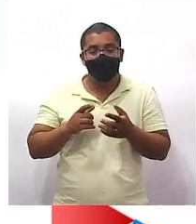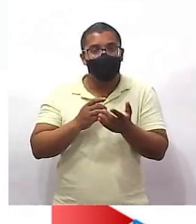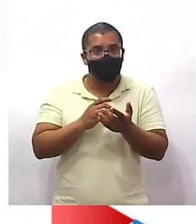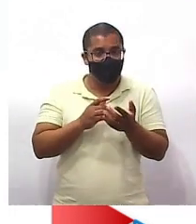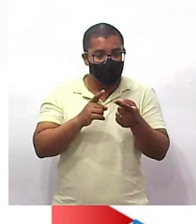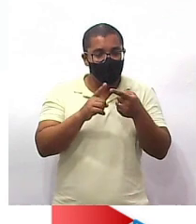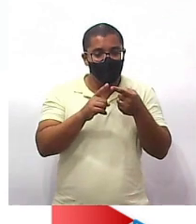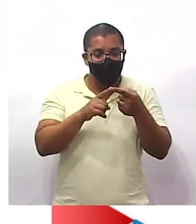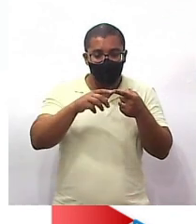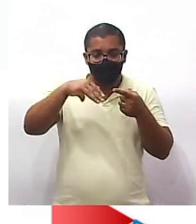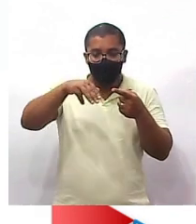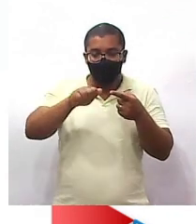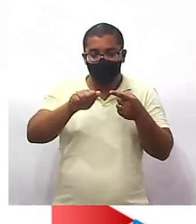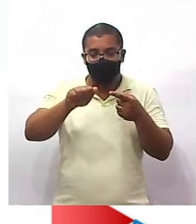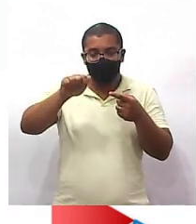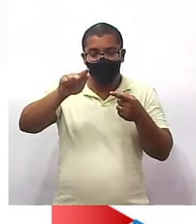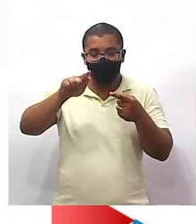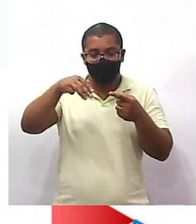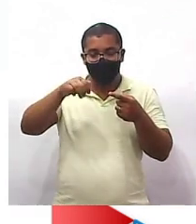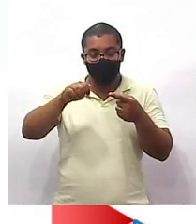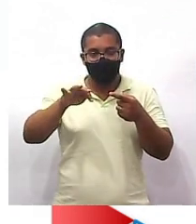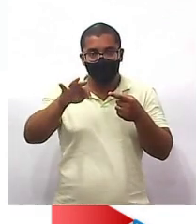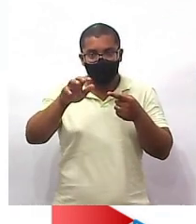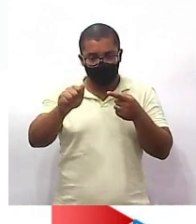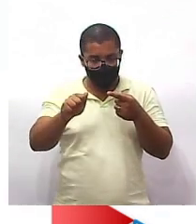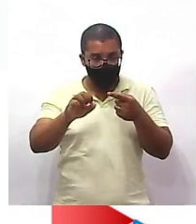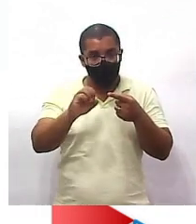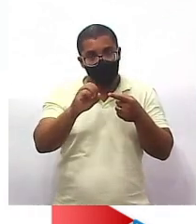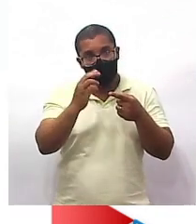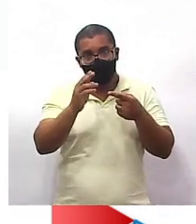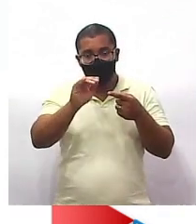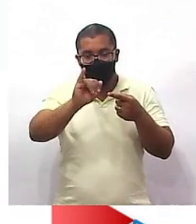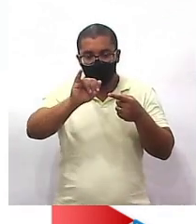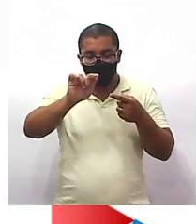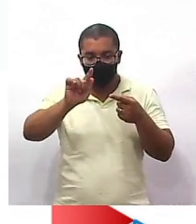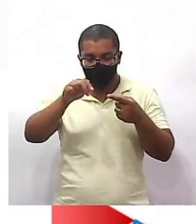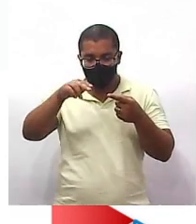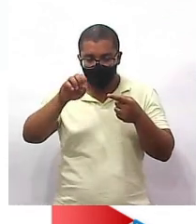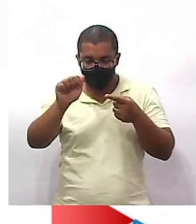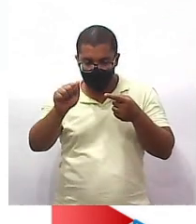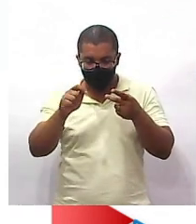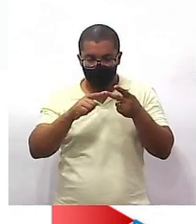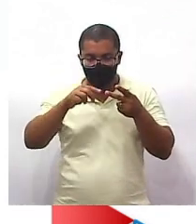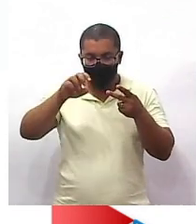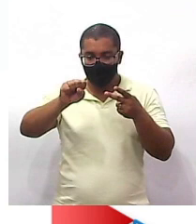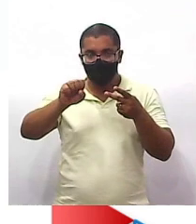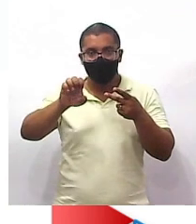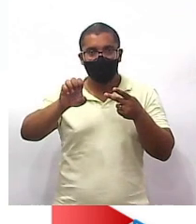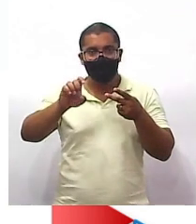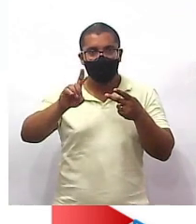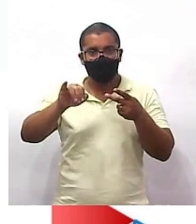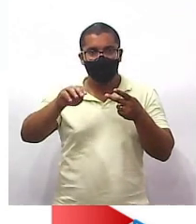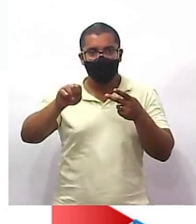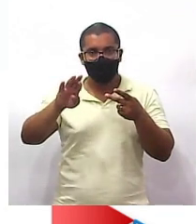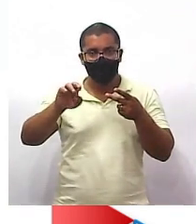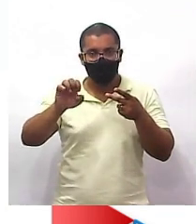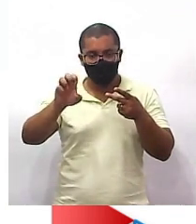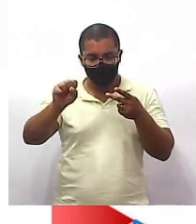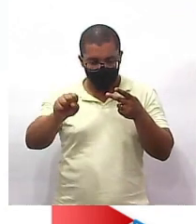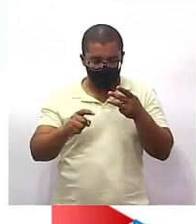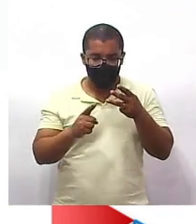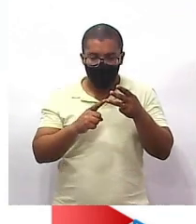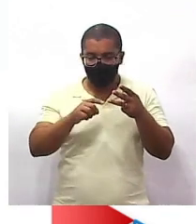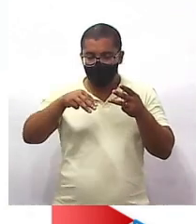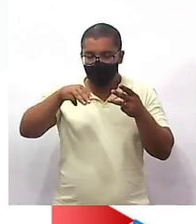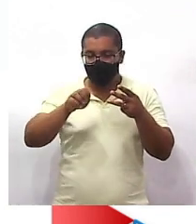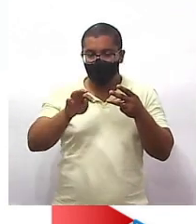ser magmáticas ou ígneas, sedimentares, metamórficas. Quando se fala das magmáticas,